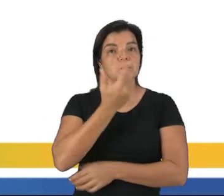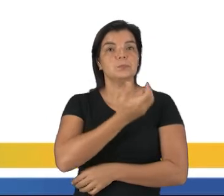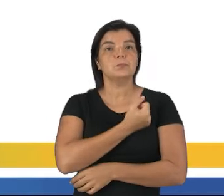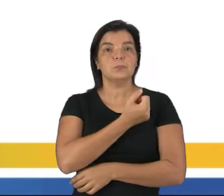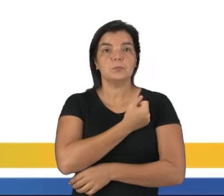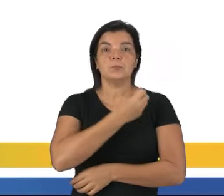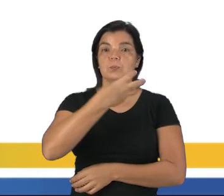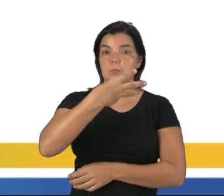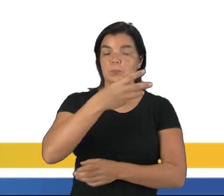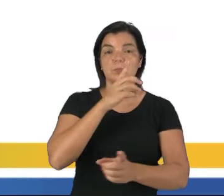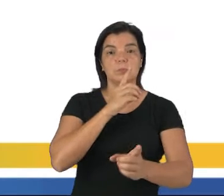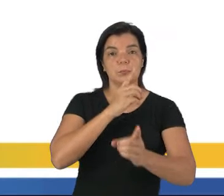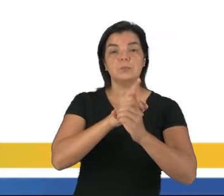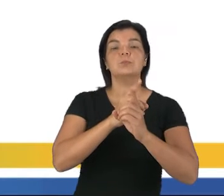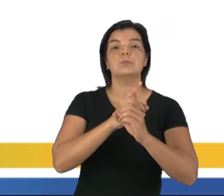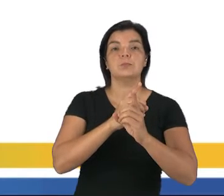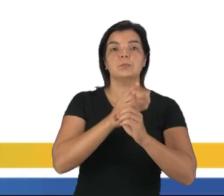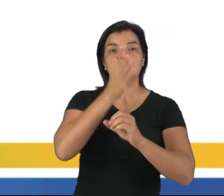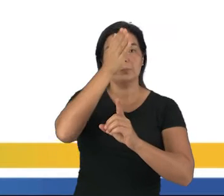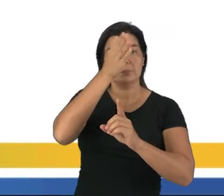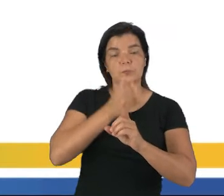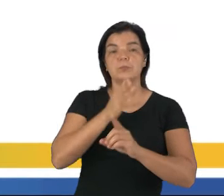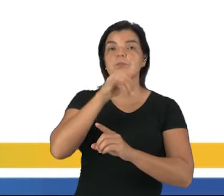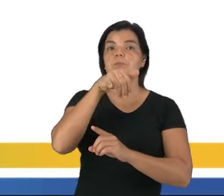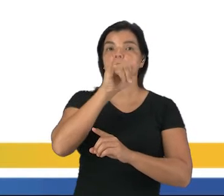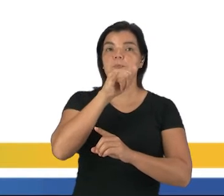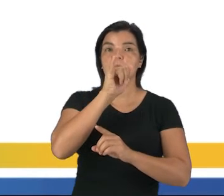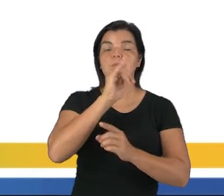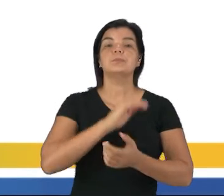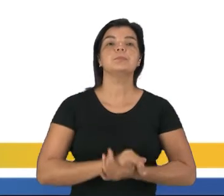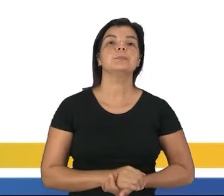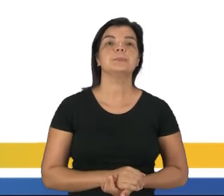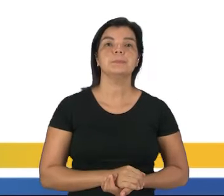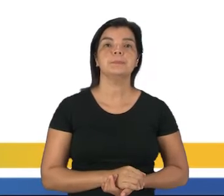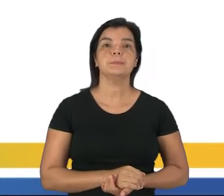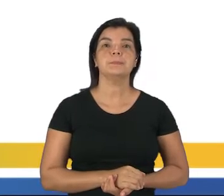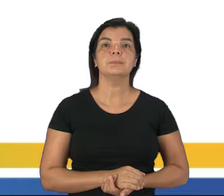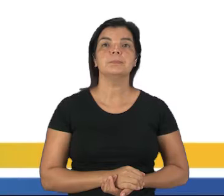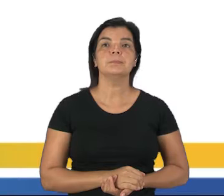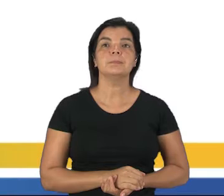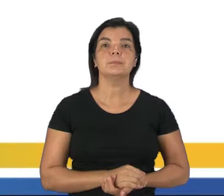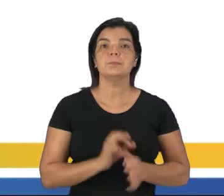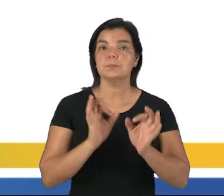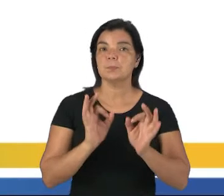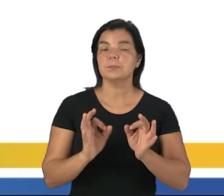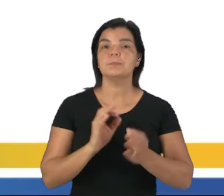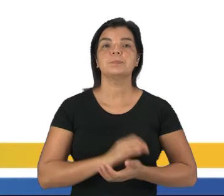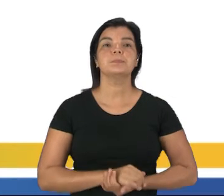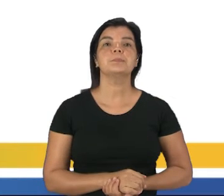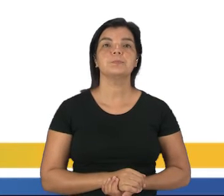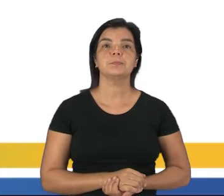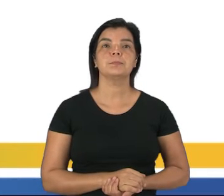é esse número que eu vou localizar aqui no eixo vertical para indicar onde a parábola vai interceptar, certo?